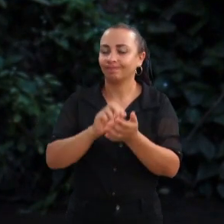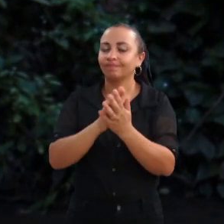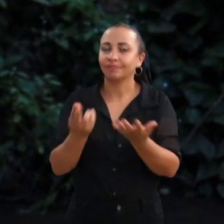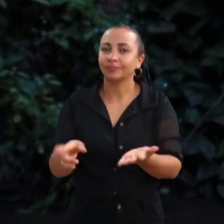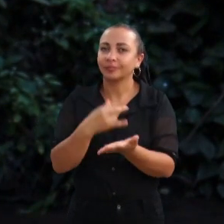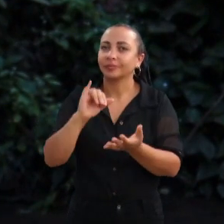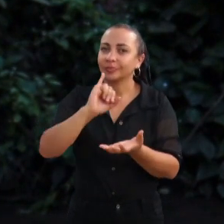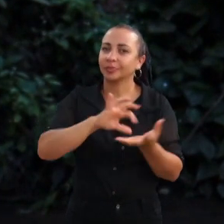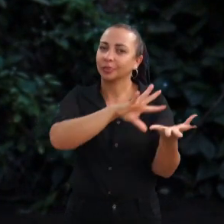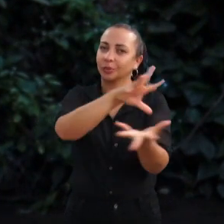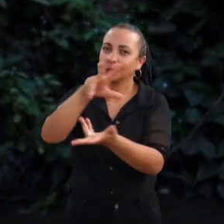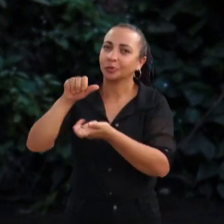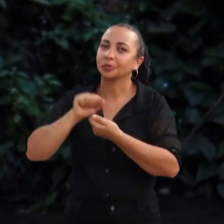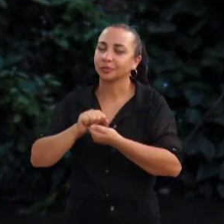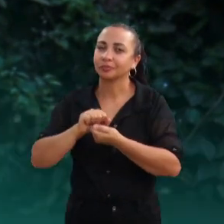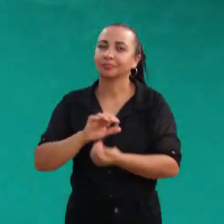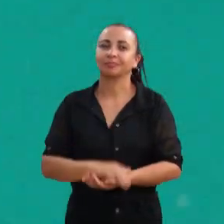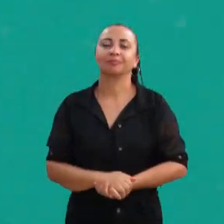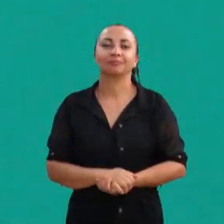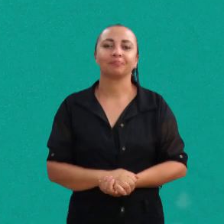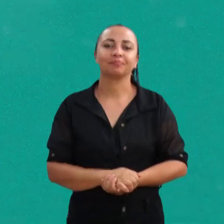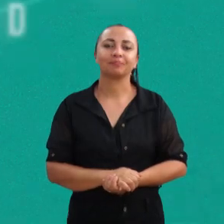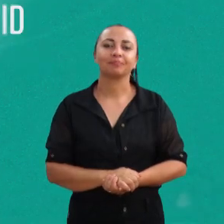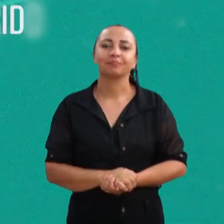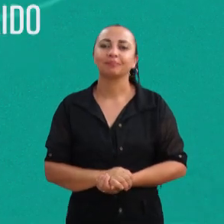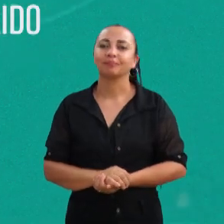revistas internacionais de grande alcance.